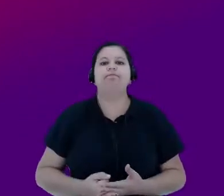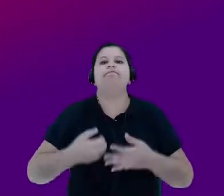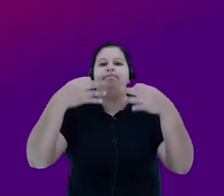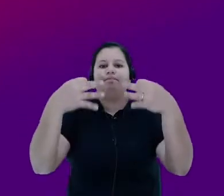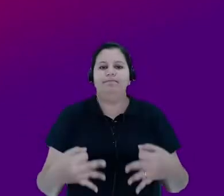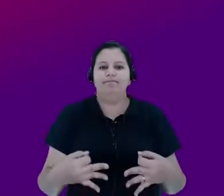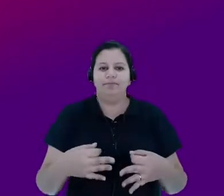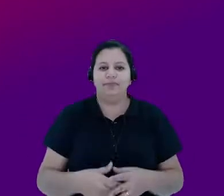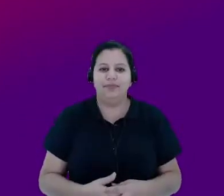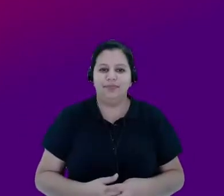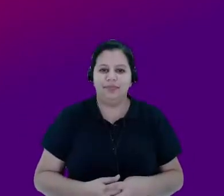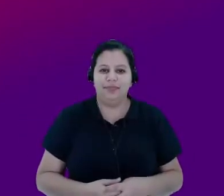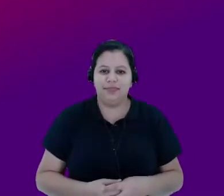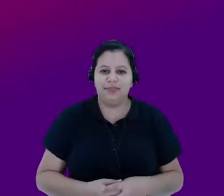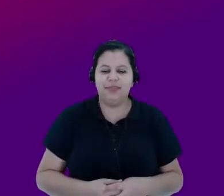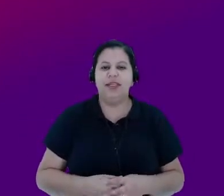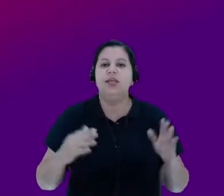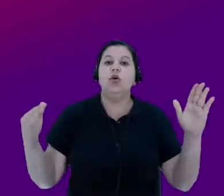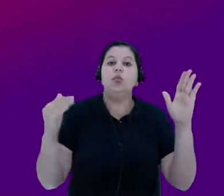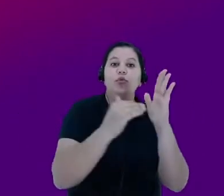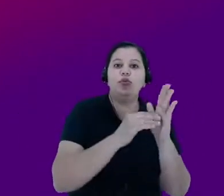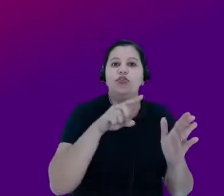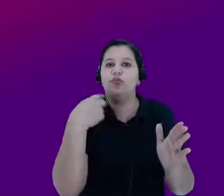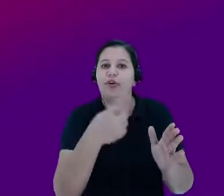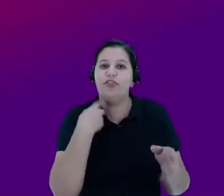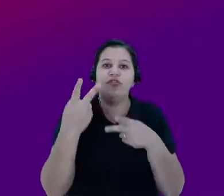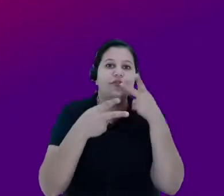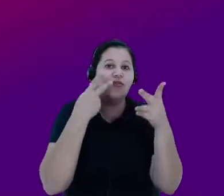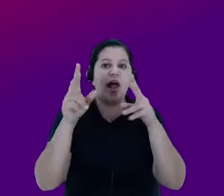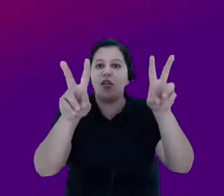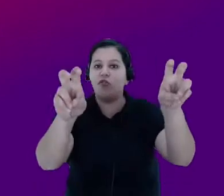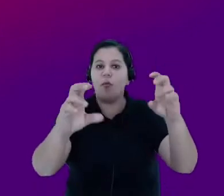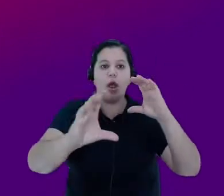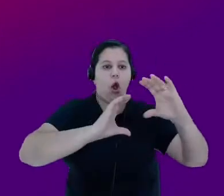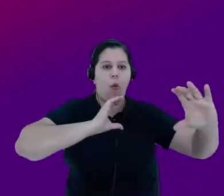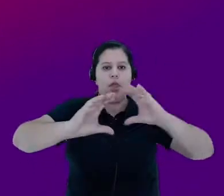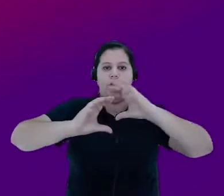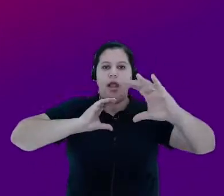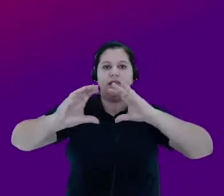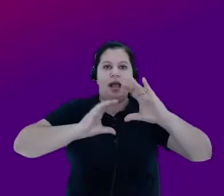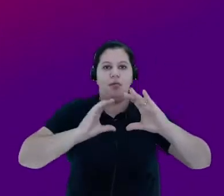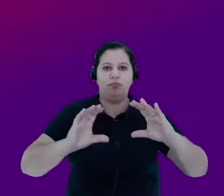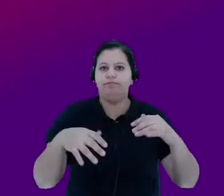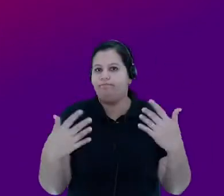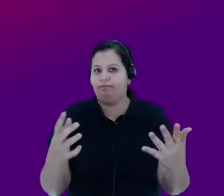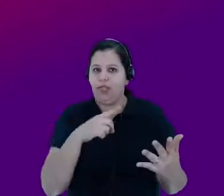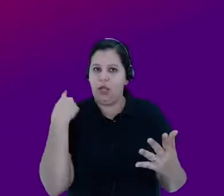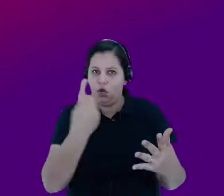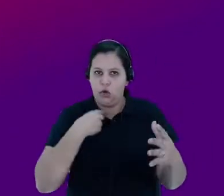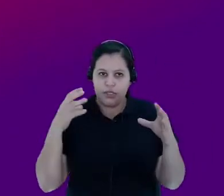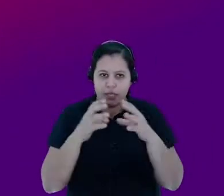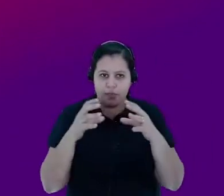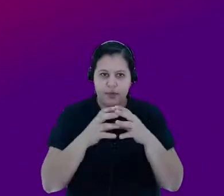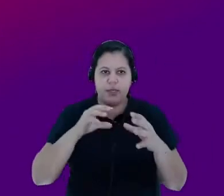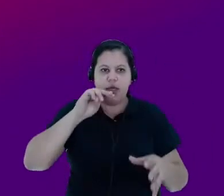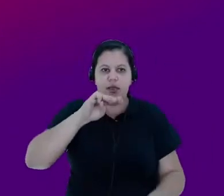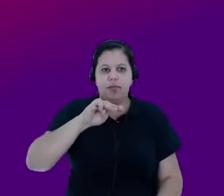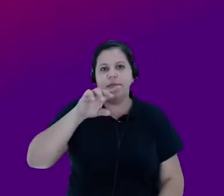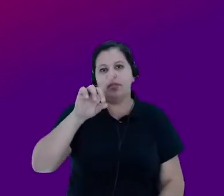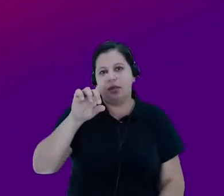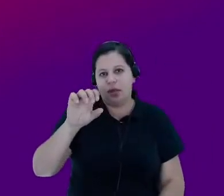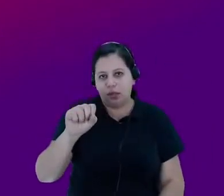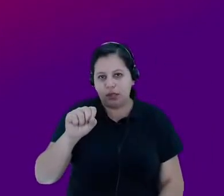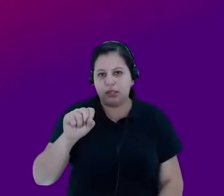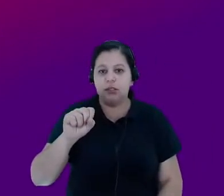último, a gente fala um pouco dessa questão de comunicação. Quando a nossa equipe aqui da MDS, tanto